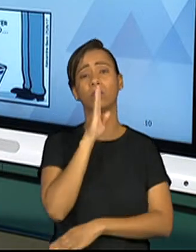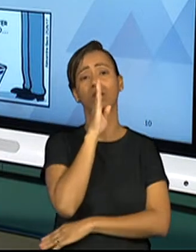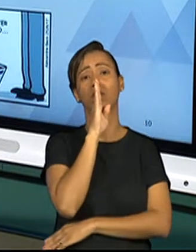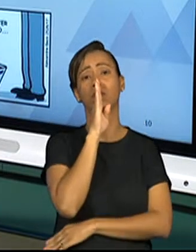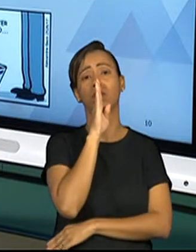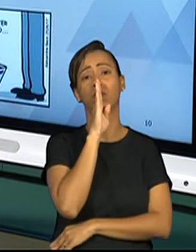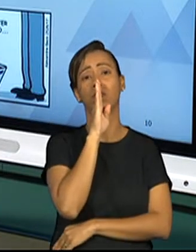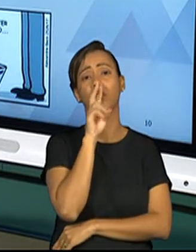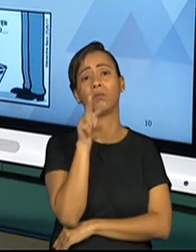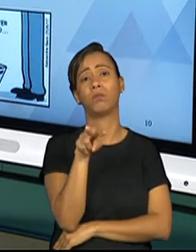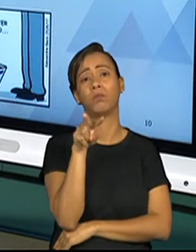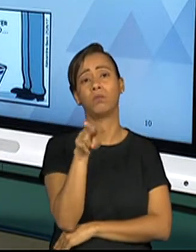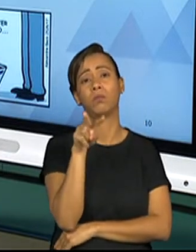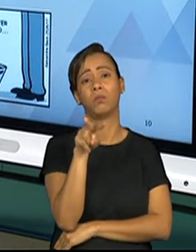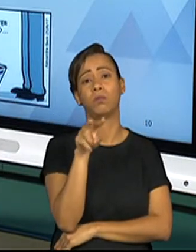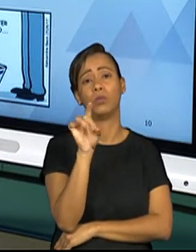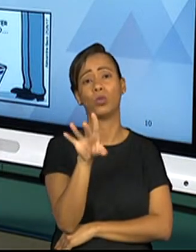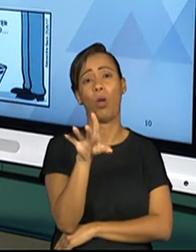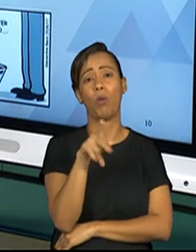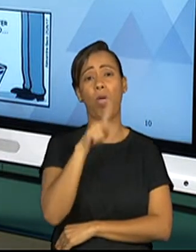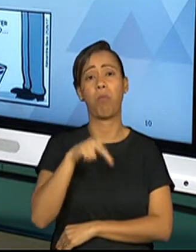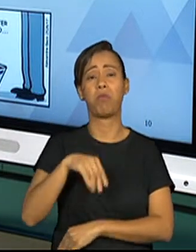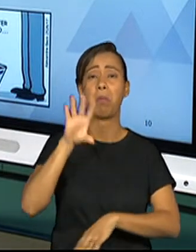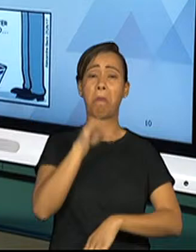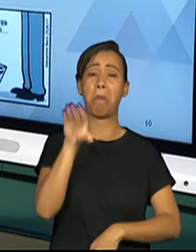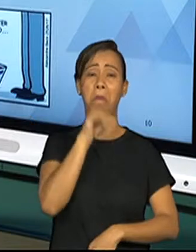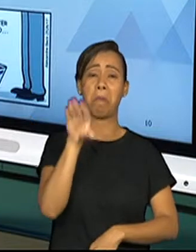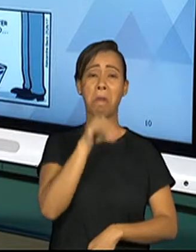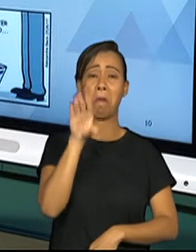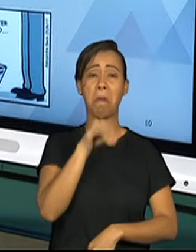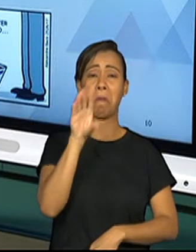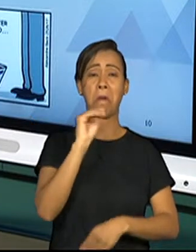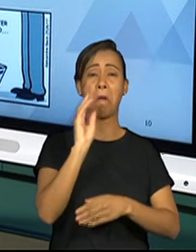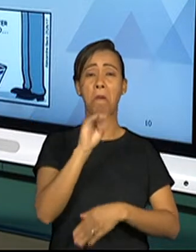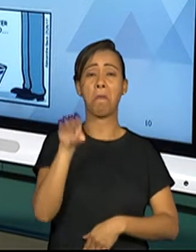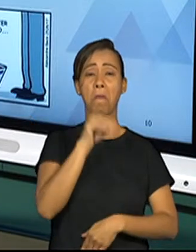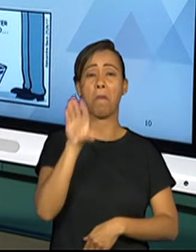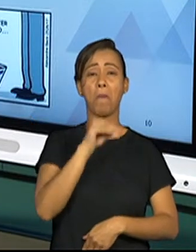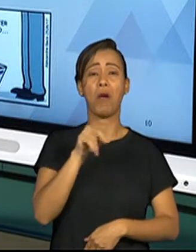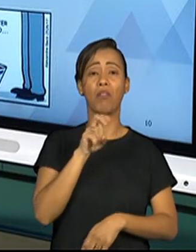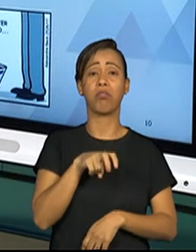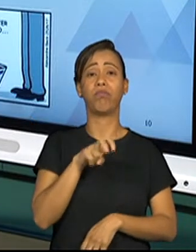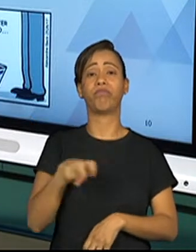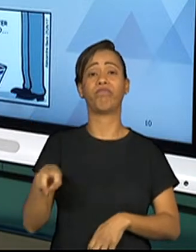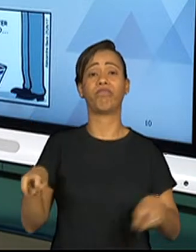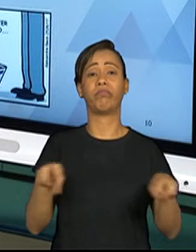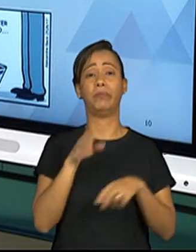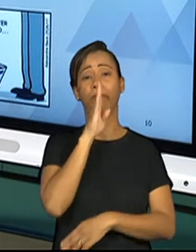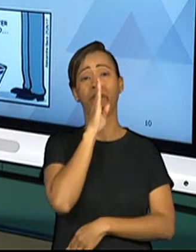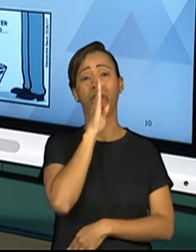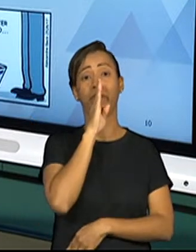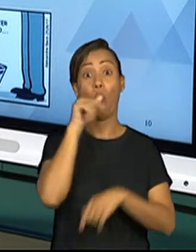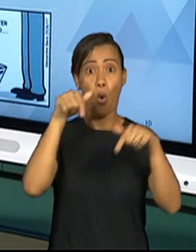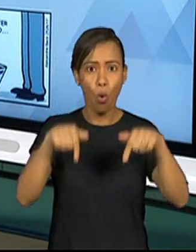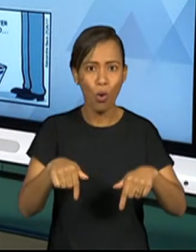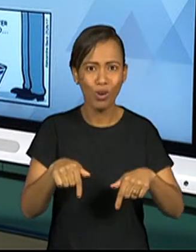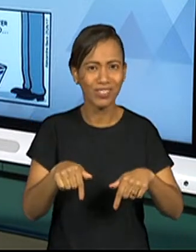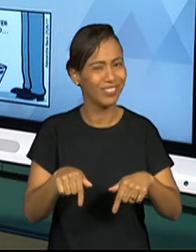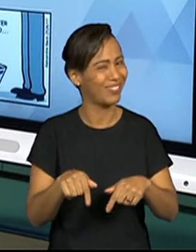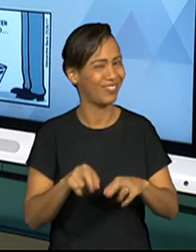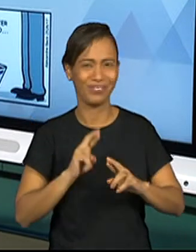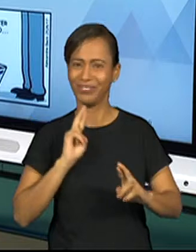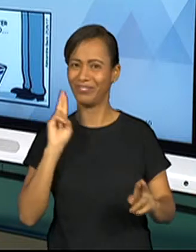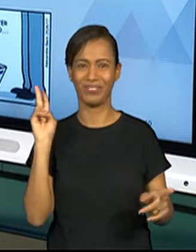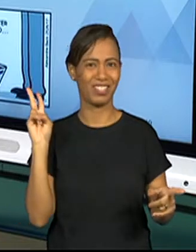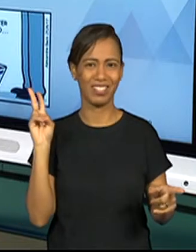um balde vazio e eu chego lá e despejo dentro dele todo o meu conhecimento. Não, ele pensa, ele constrói pensamentos